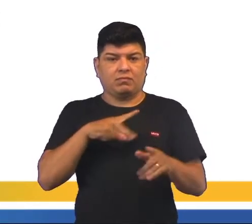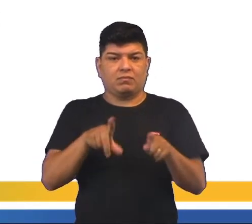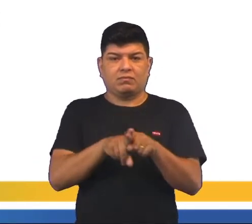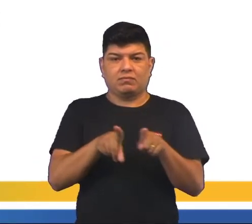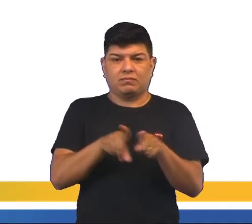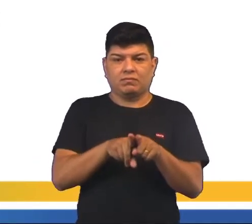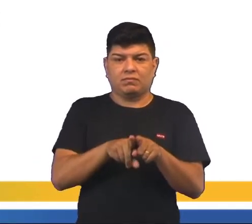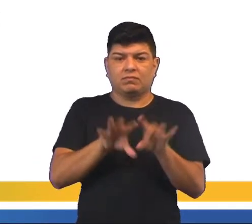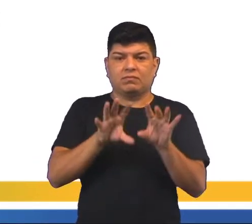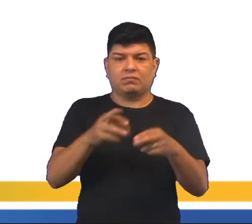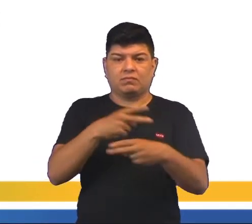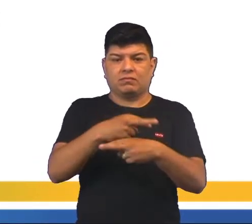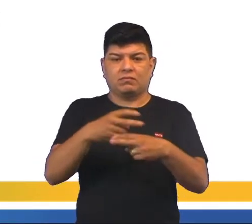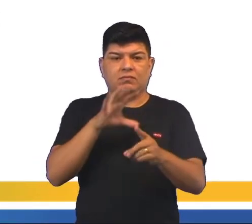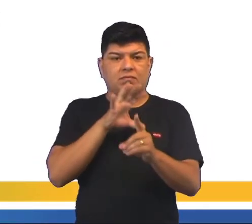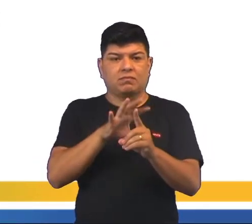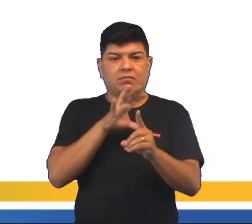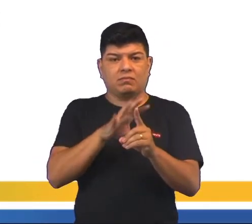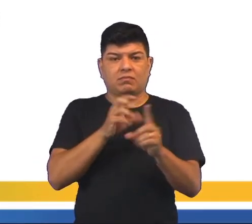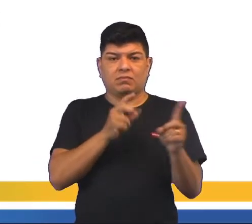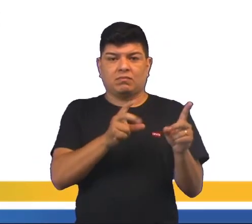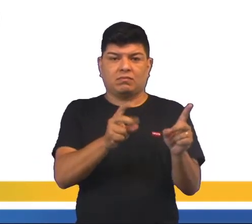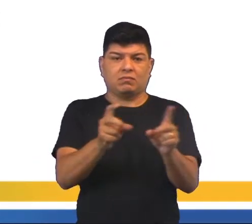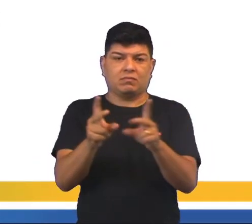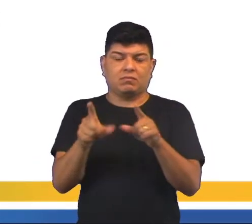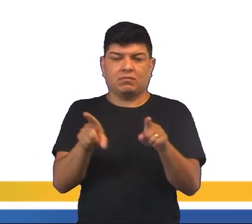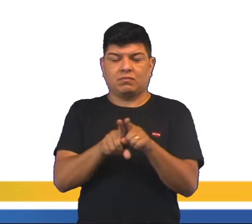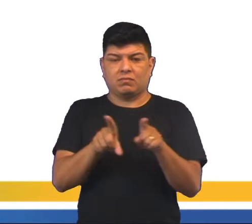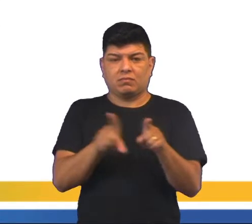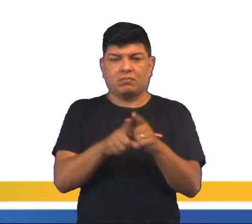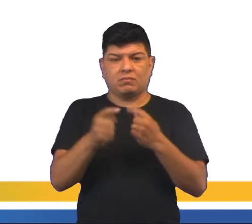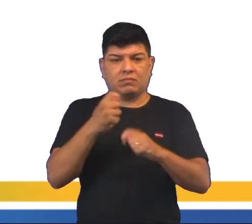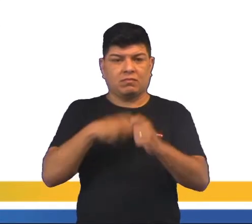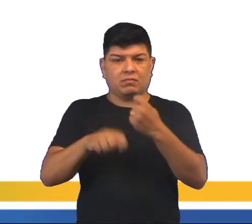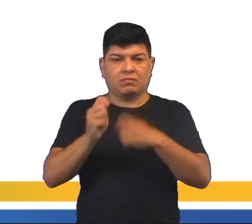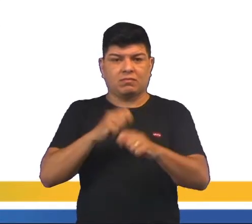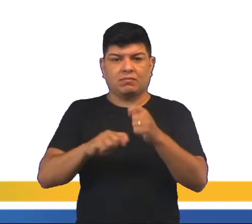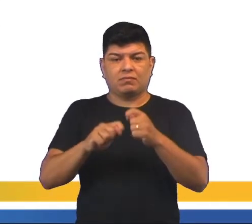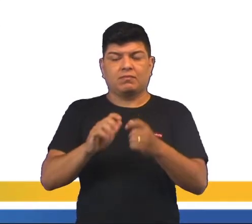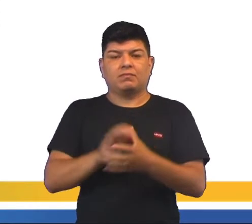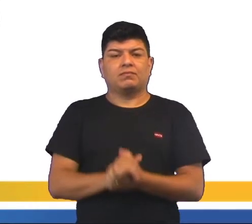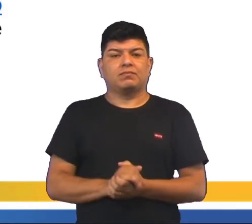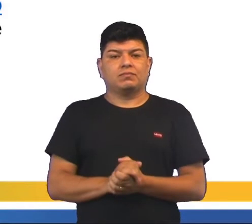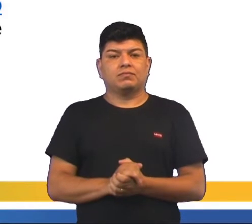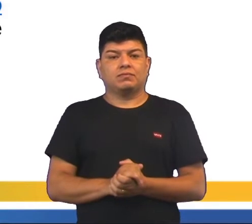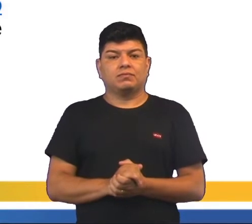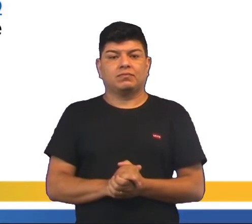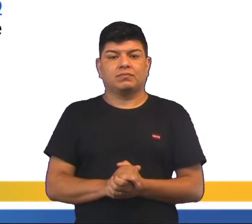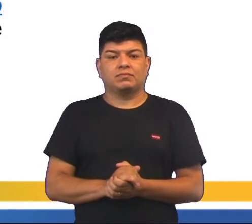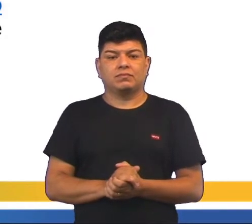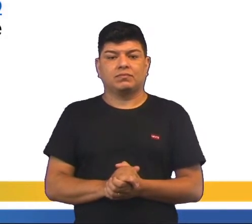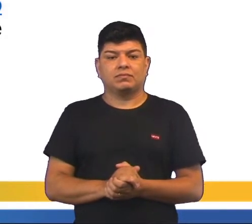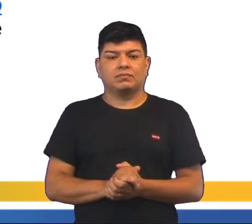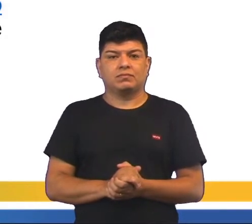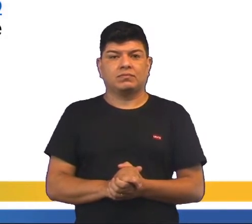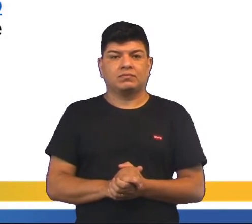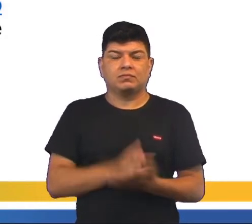de tendência são produtos da influência mercantilista na economia contemporânea.